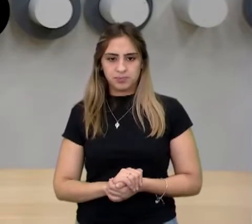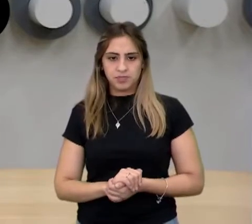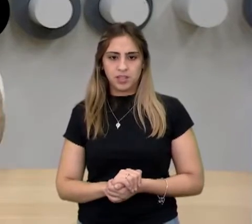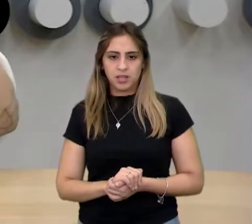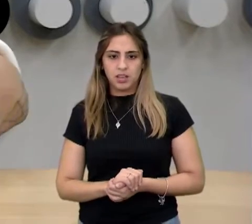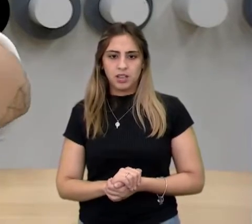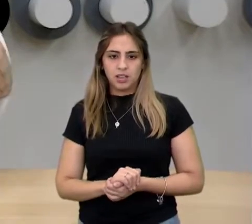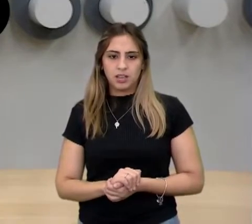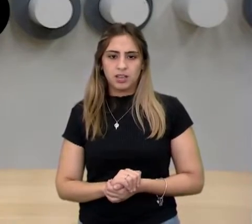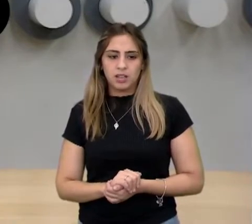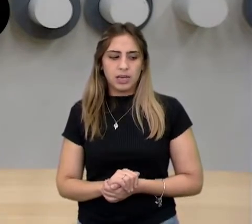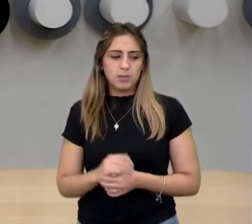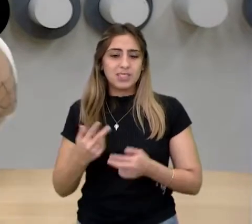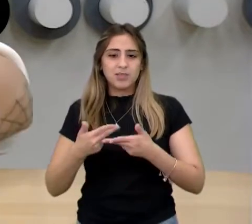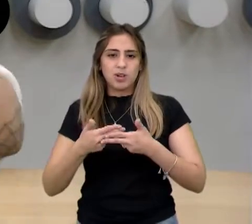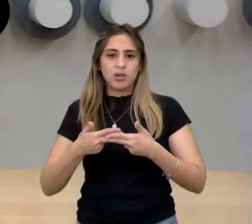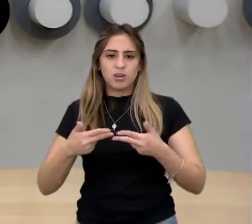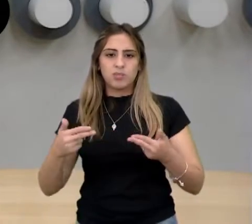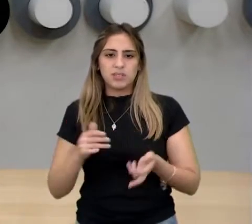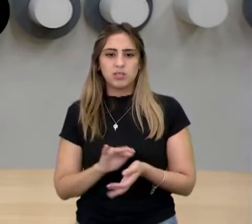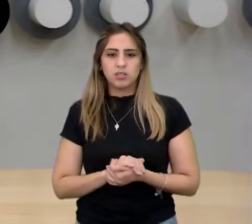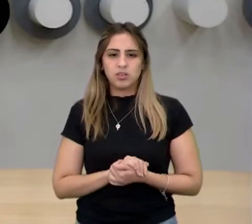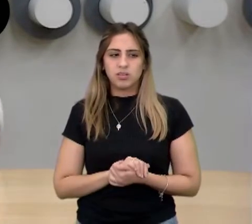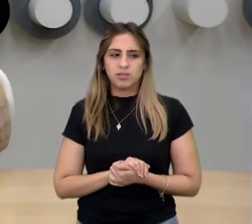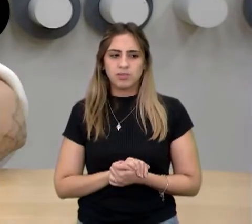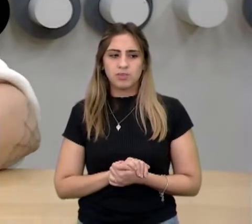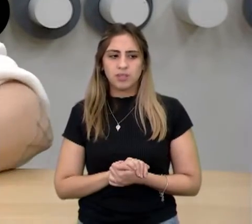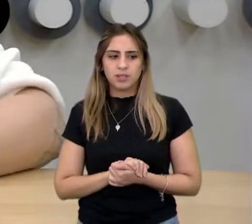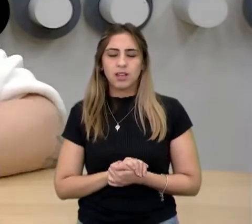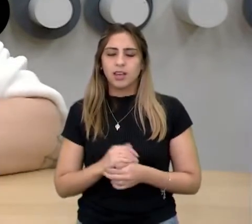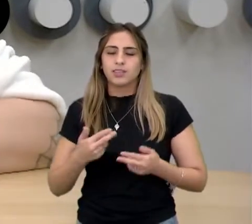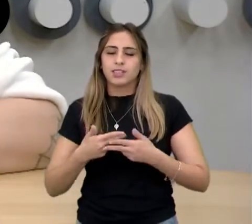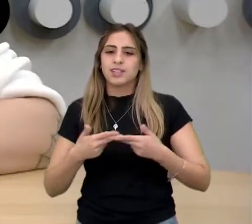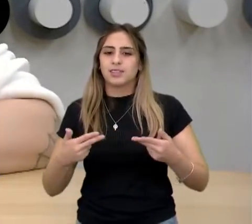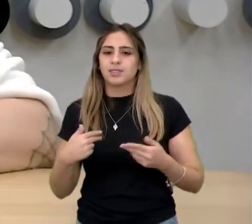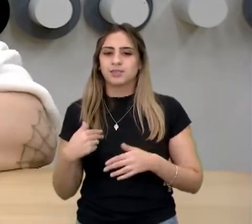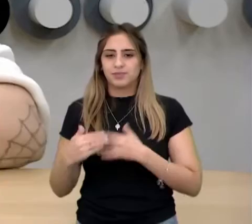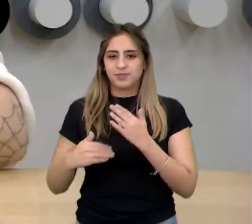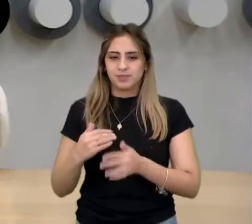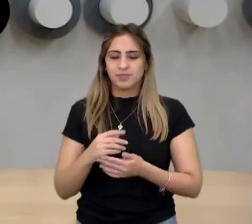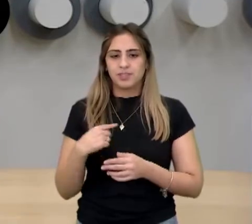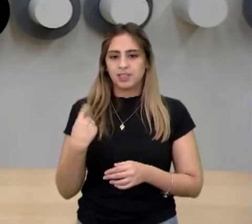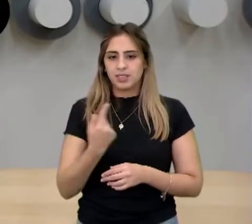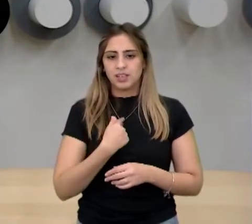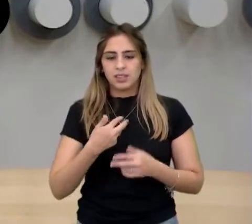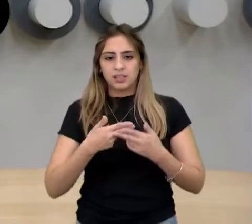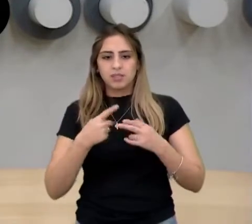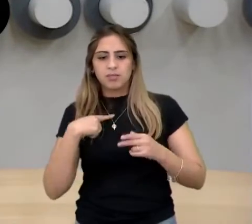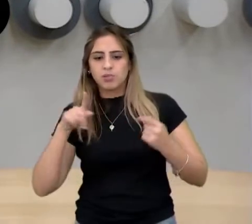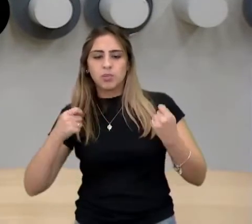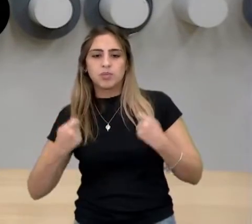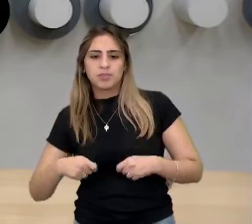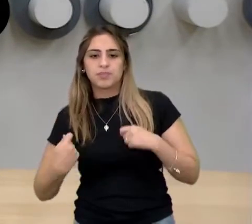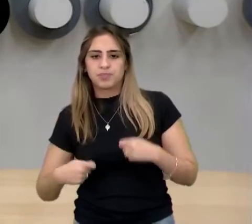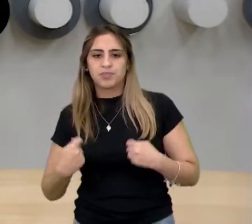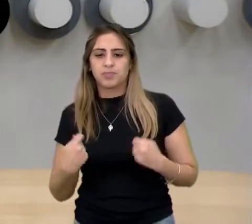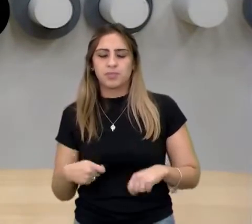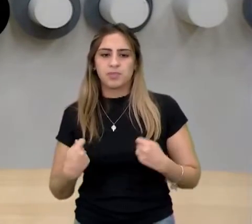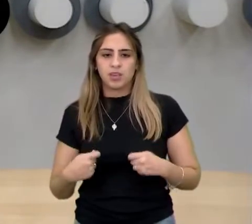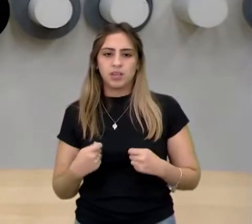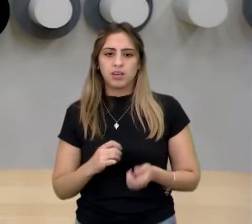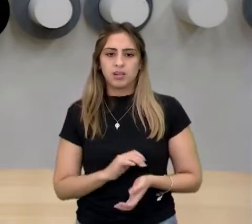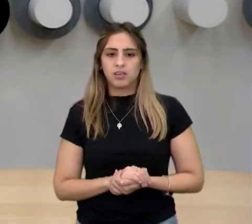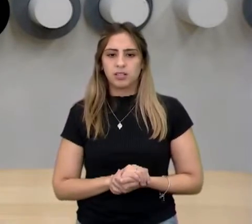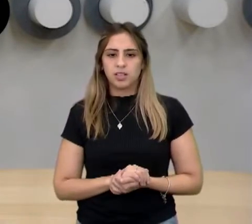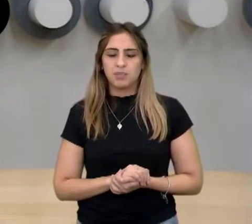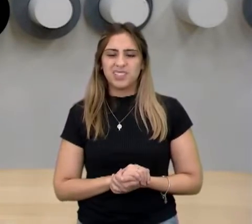estivessem representadas, encarnadas, né, no Estado. Enfim, a gente não precisa também tomar um posicionamento a